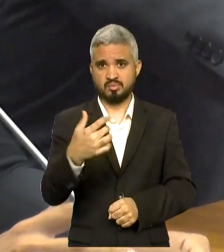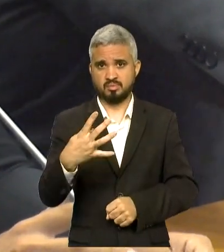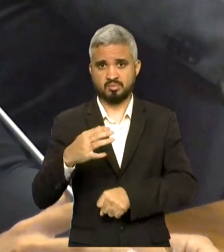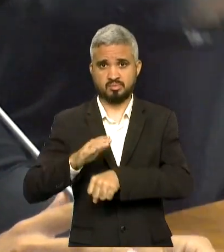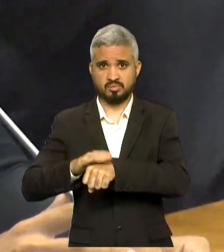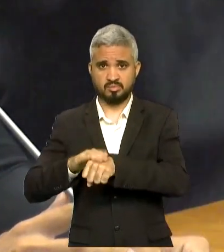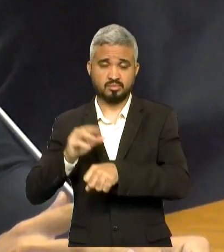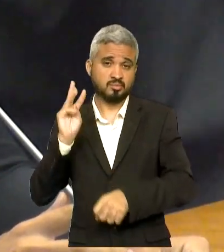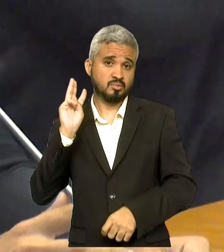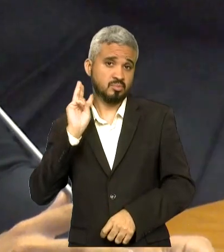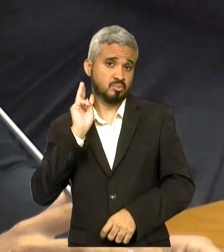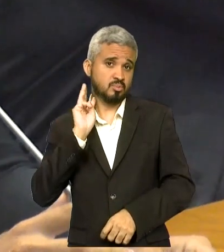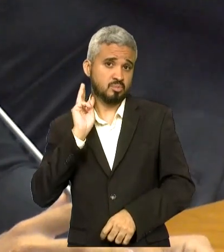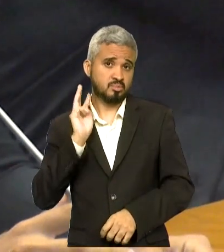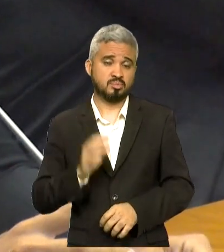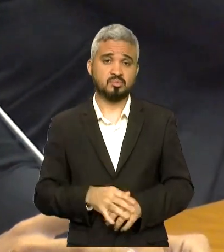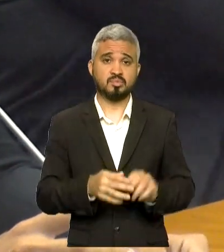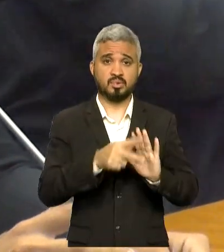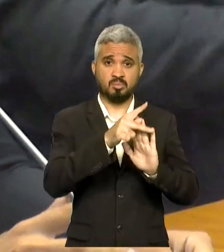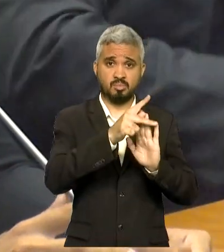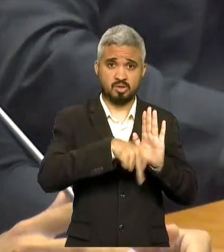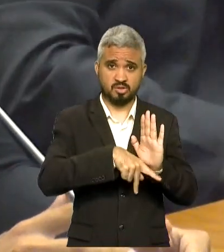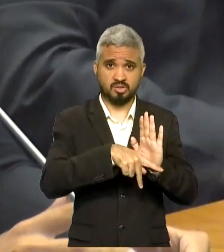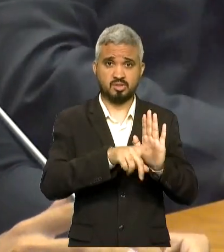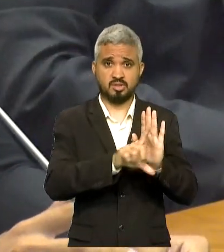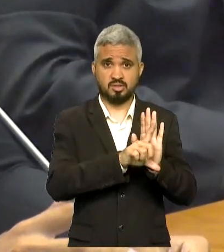Wellington do Curso. Projeto de lei número